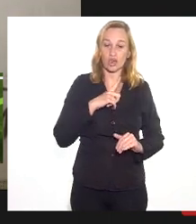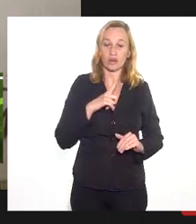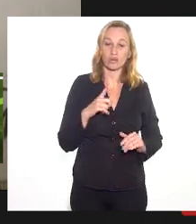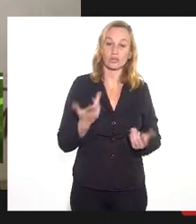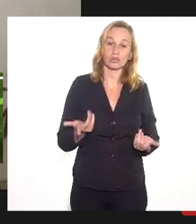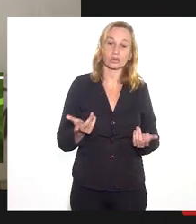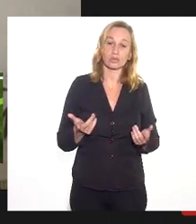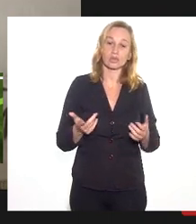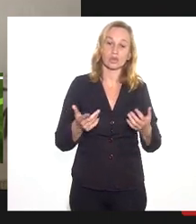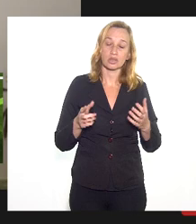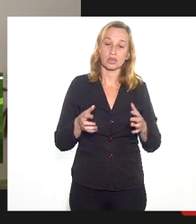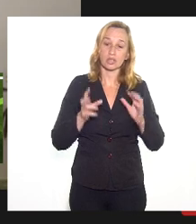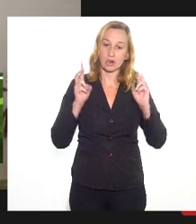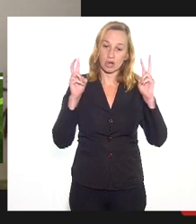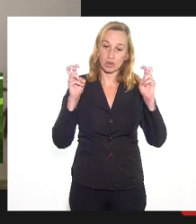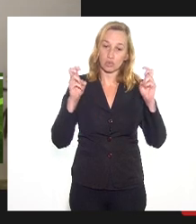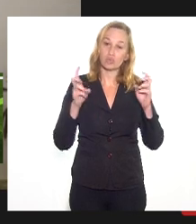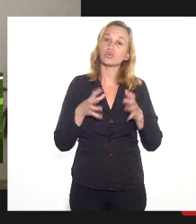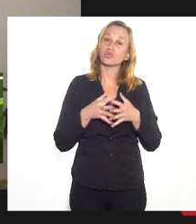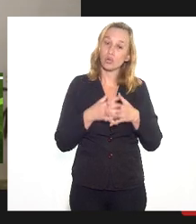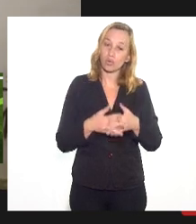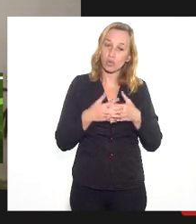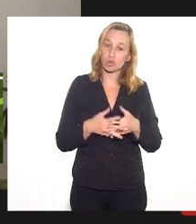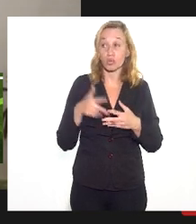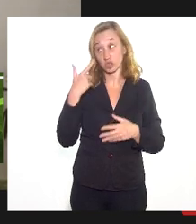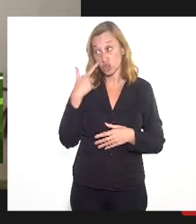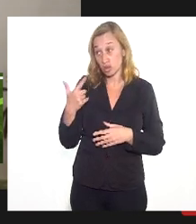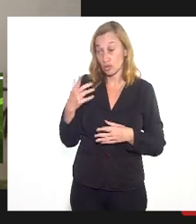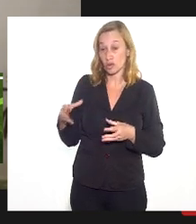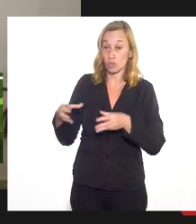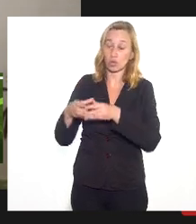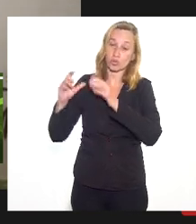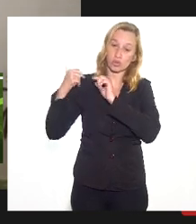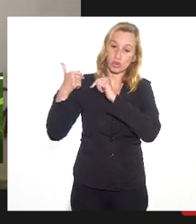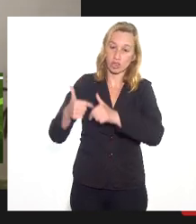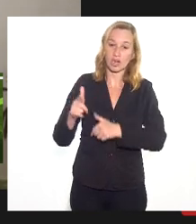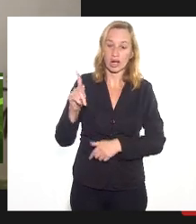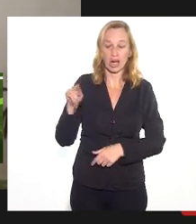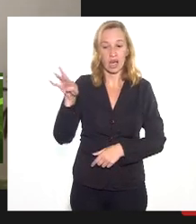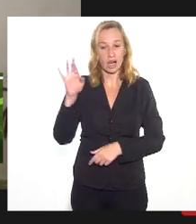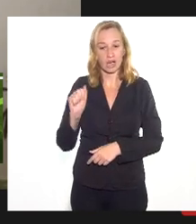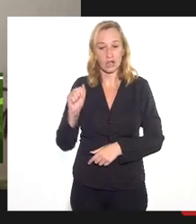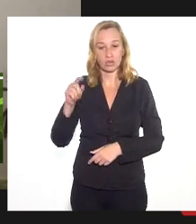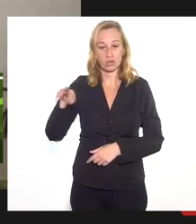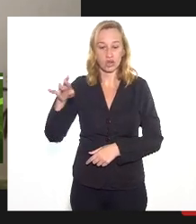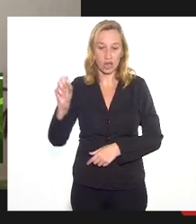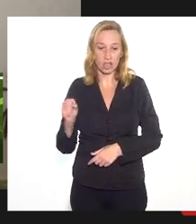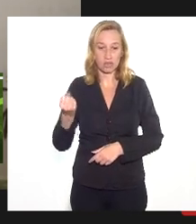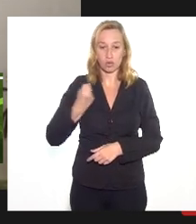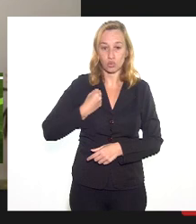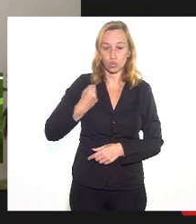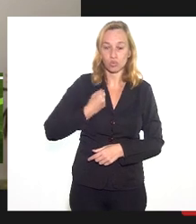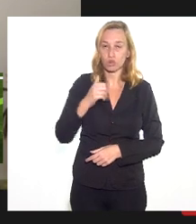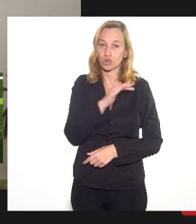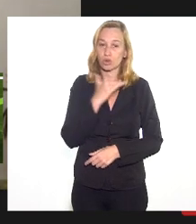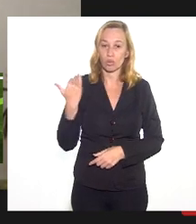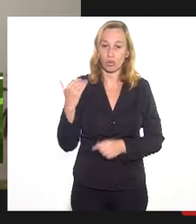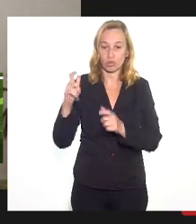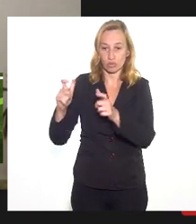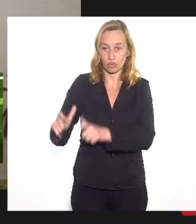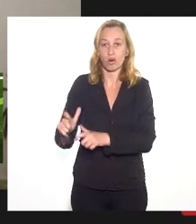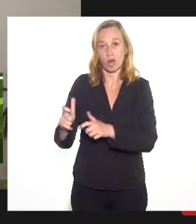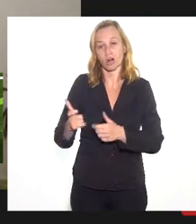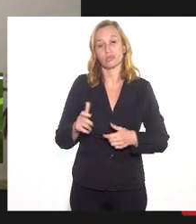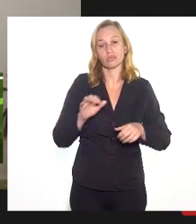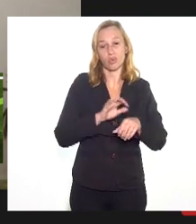situações complicadas, como a gente viu, uma das comunidades em Angra dos Reis, onde a gente teve um número de mortalidade e letalidade